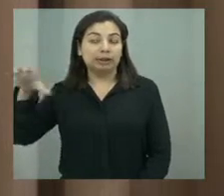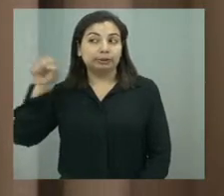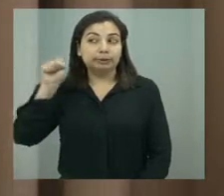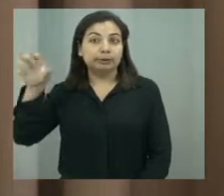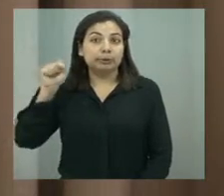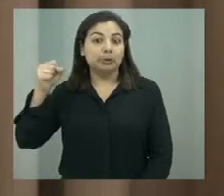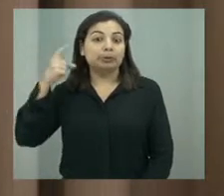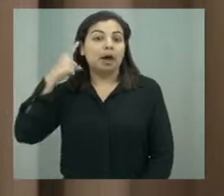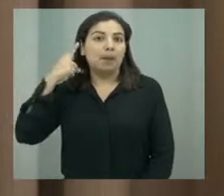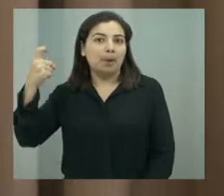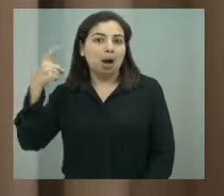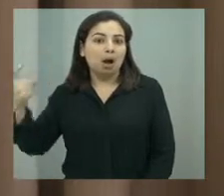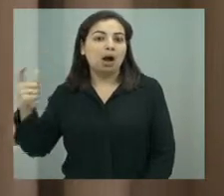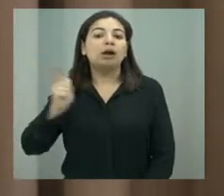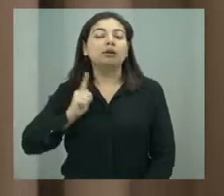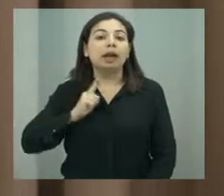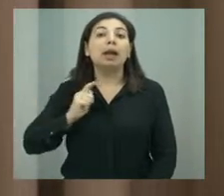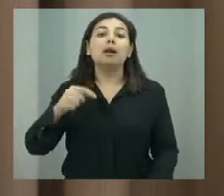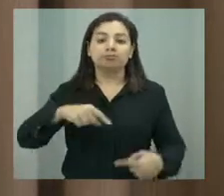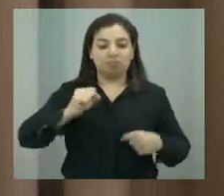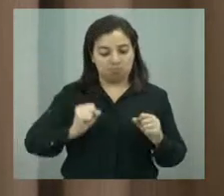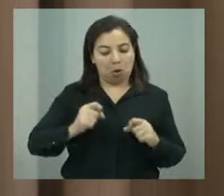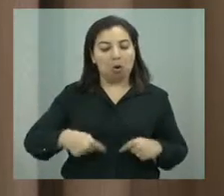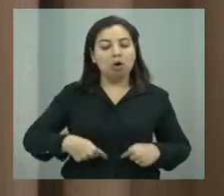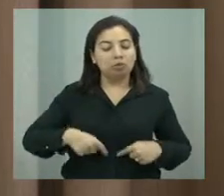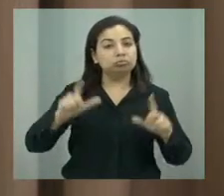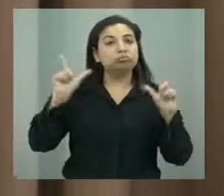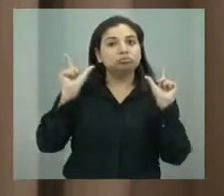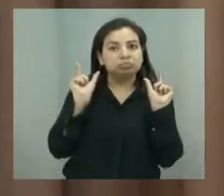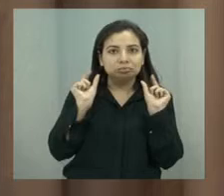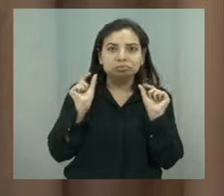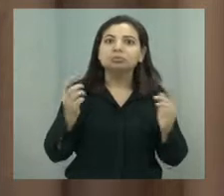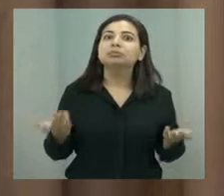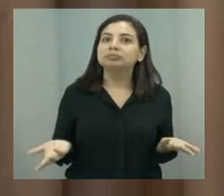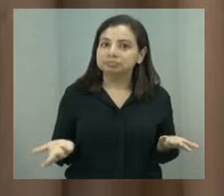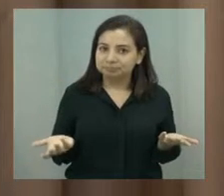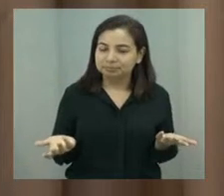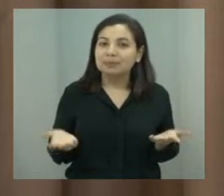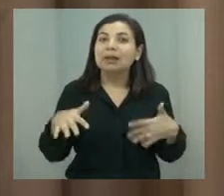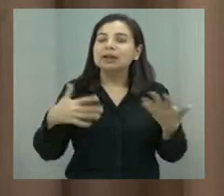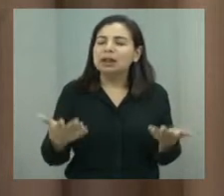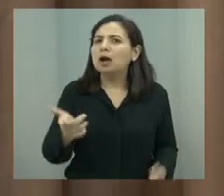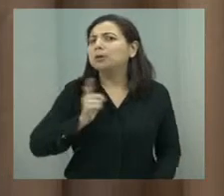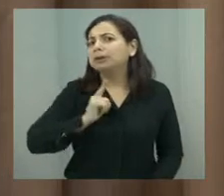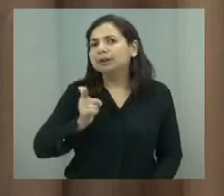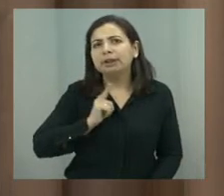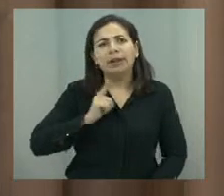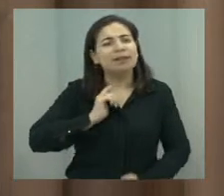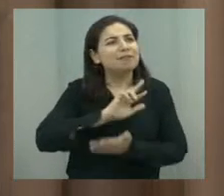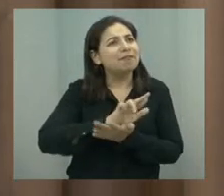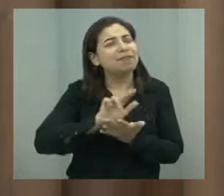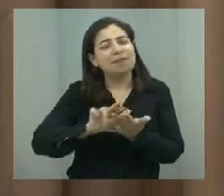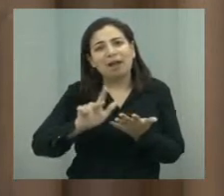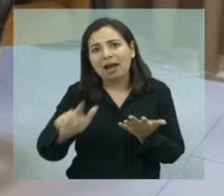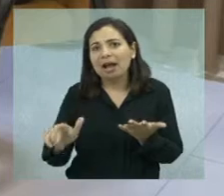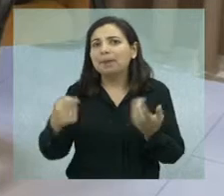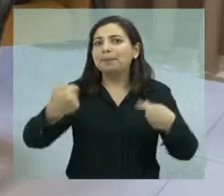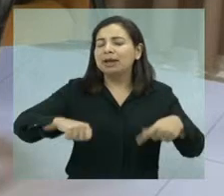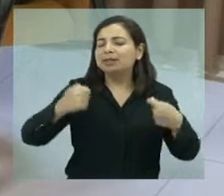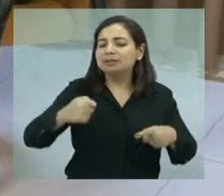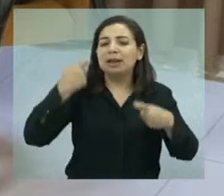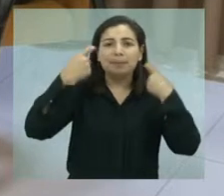né? de perda auditiva também. Então, assim, hoje nós temos outras demandas. Hoje a gente tem, assim, todo mundo, assim,